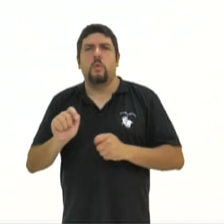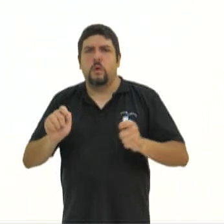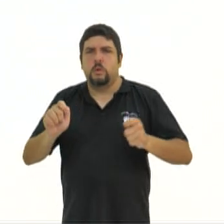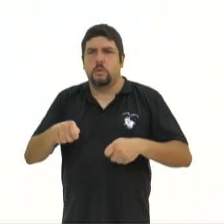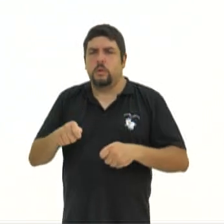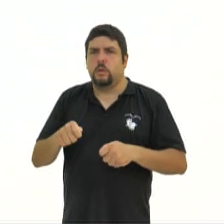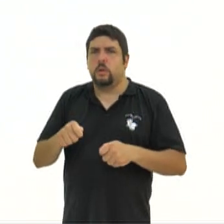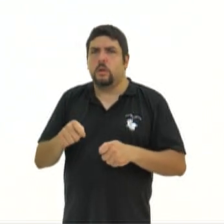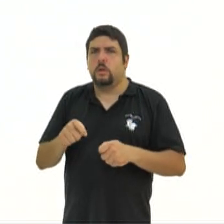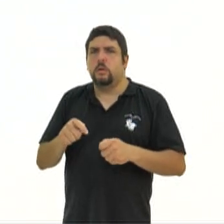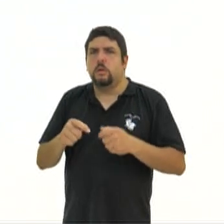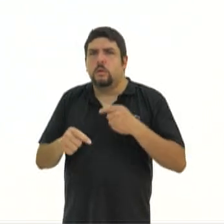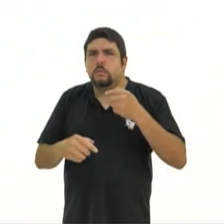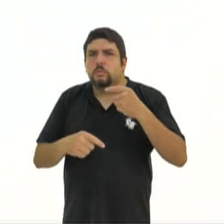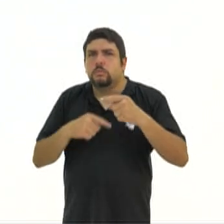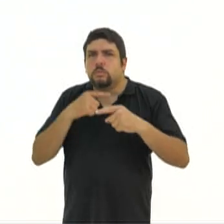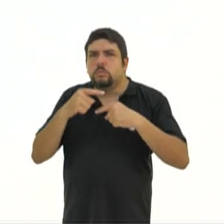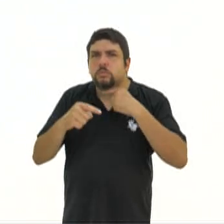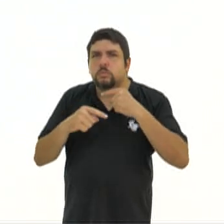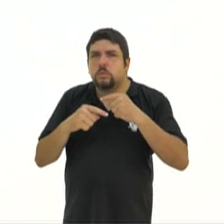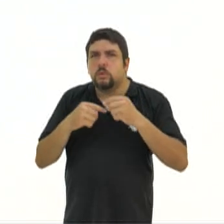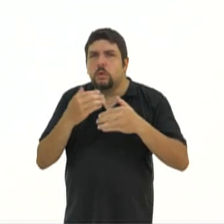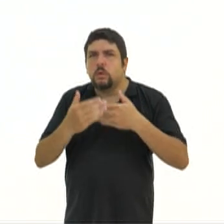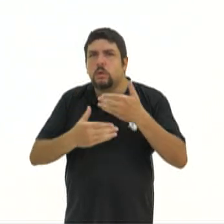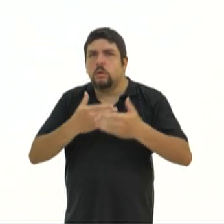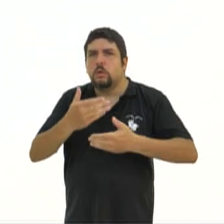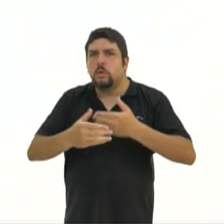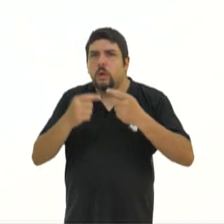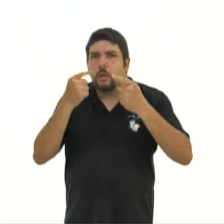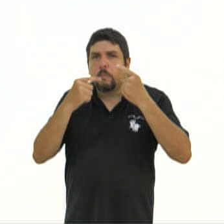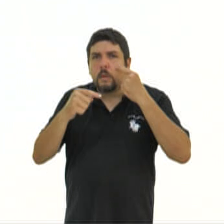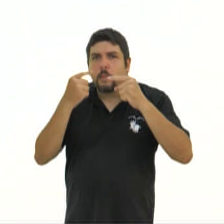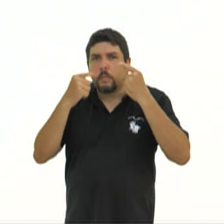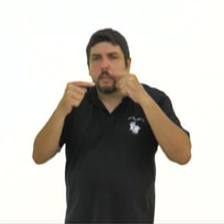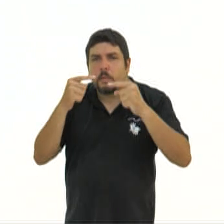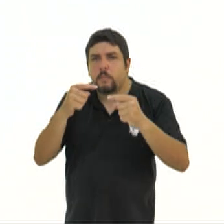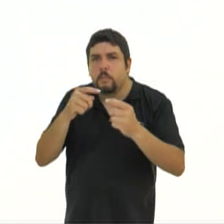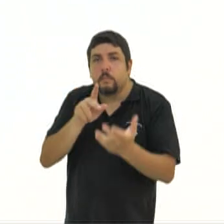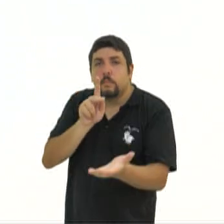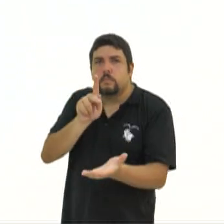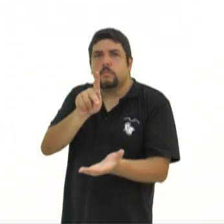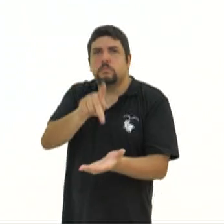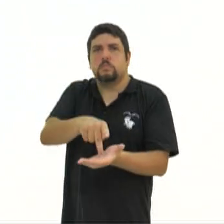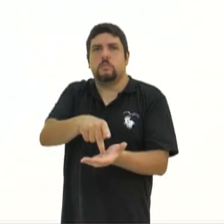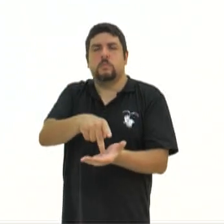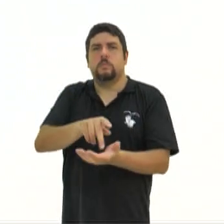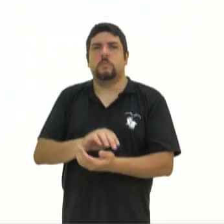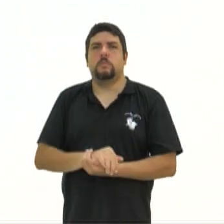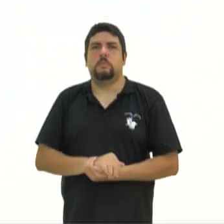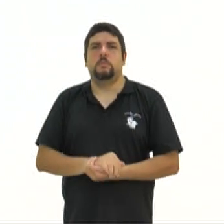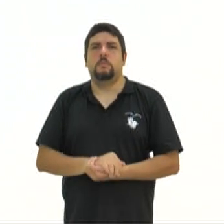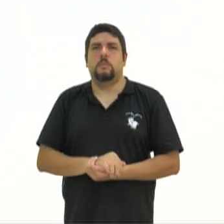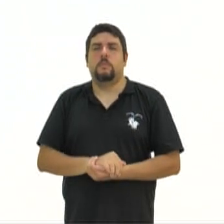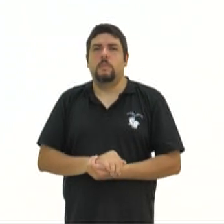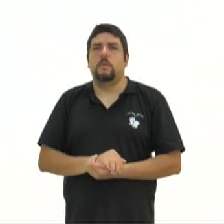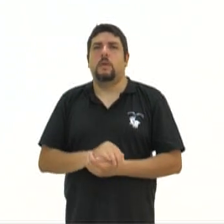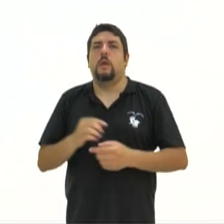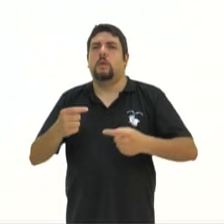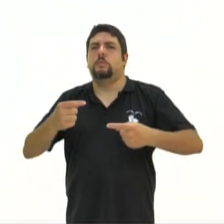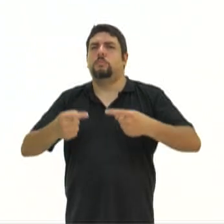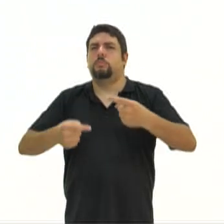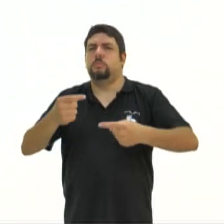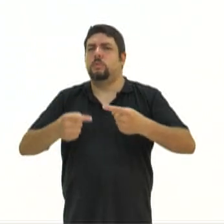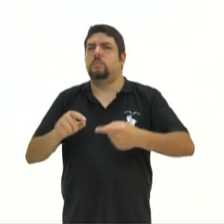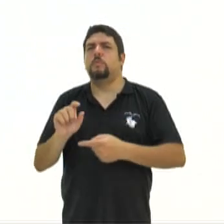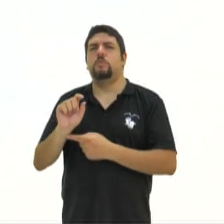verdade indubitável. A gente vai reconstruir alguns desses argumentos, tá? Esses argumentos são basicamente